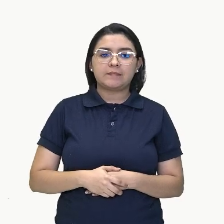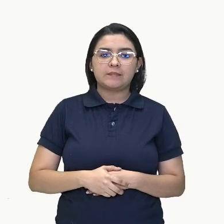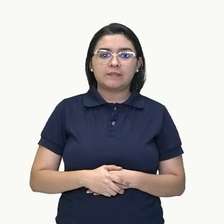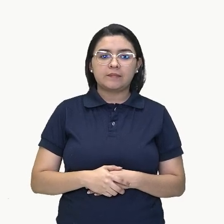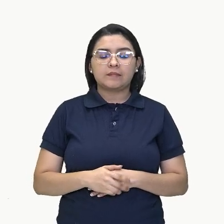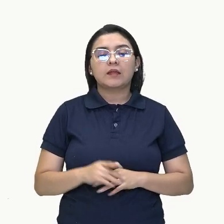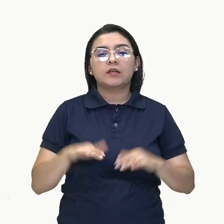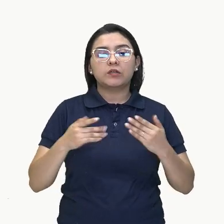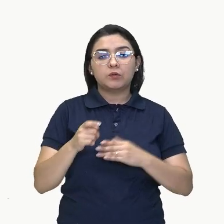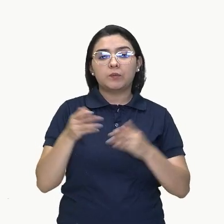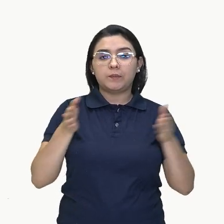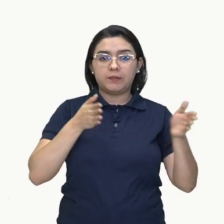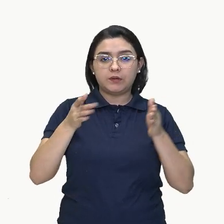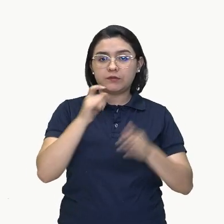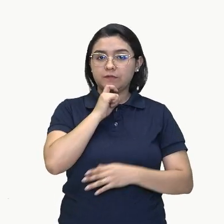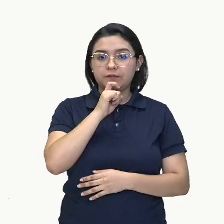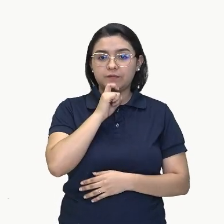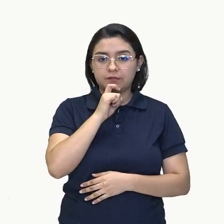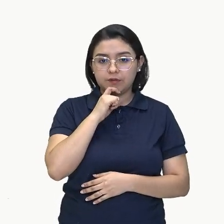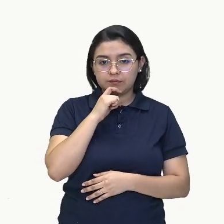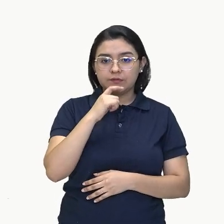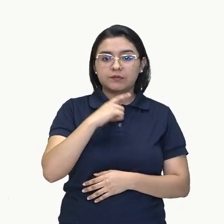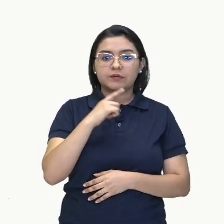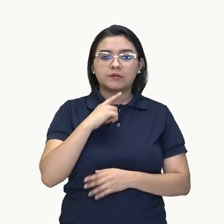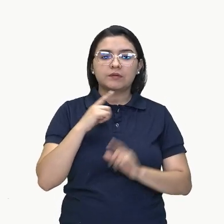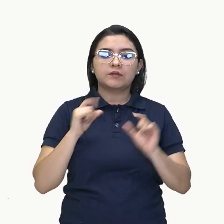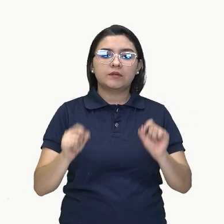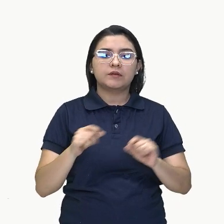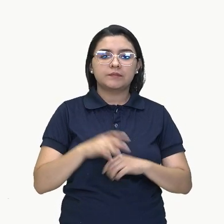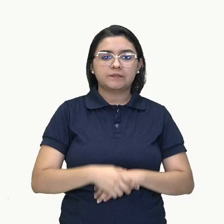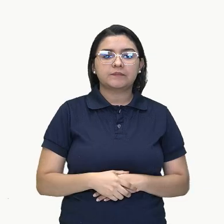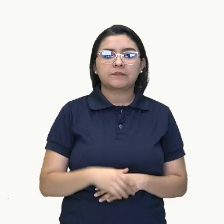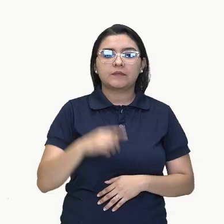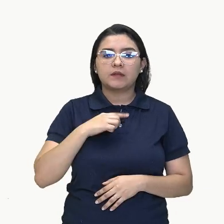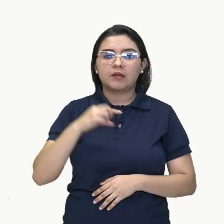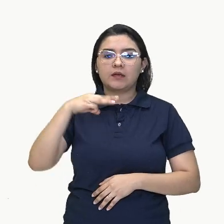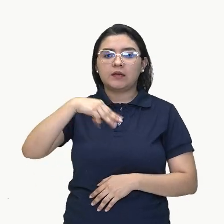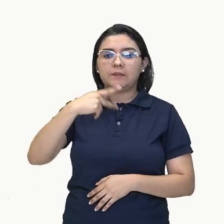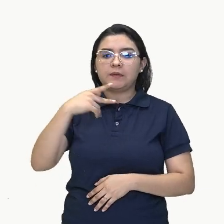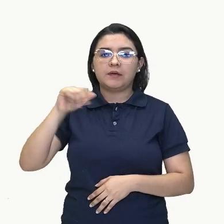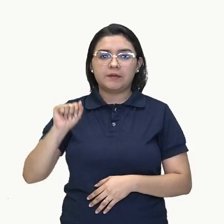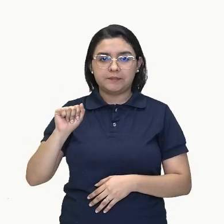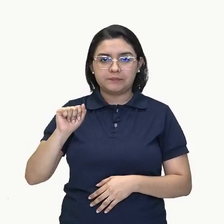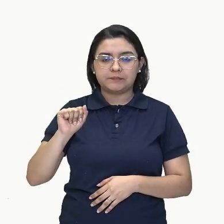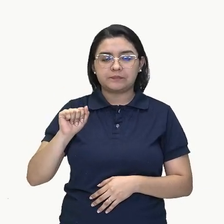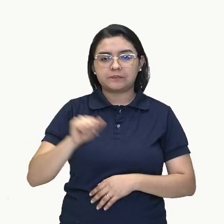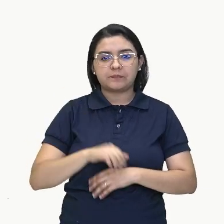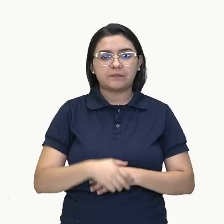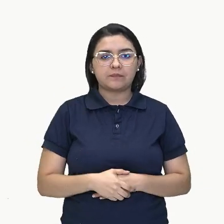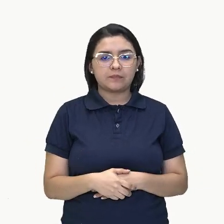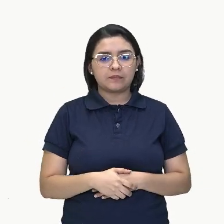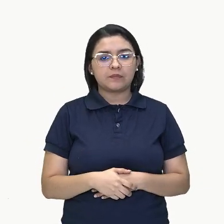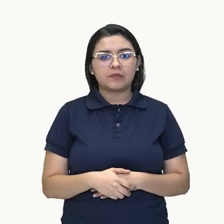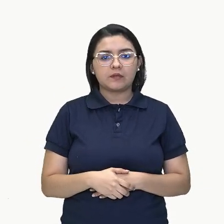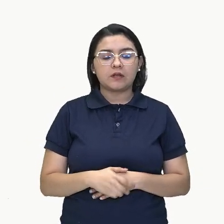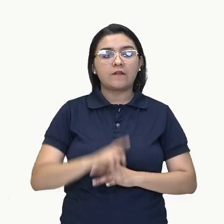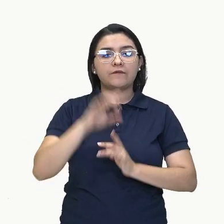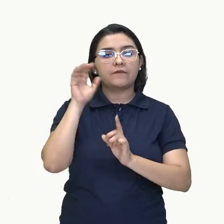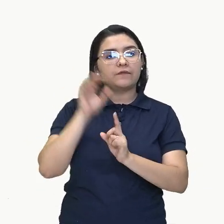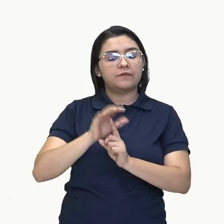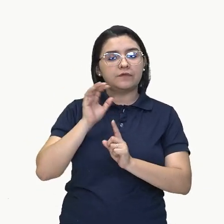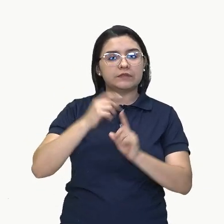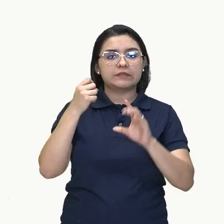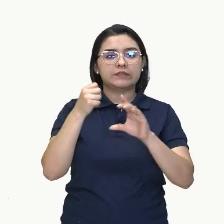no inverno, olha o que eu falei para vocês, nós temos essa massa de ar, que é a massa polar atlântica. E aí ela vai influenciar